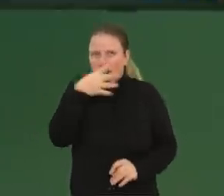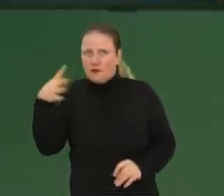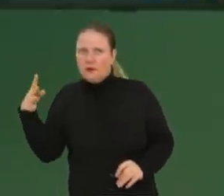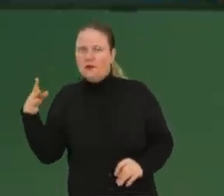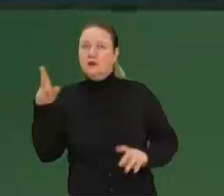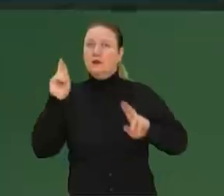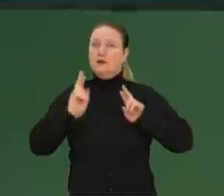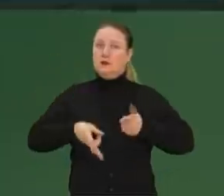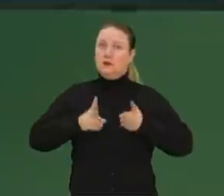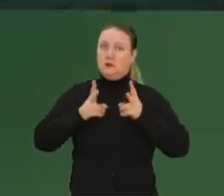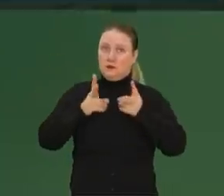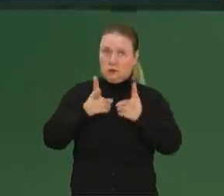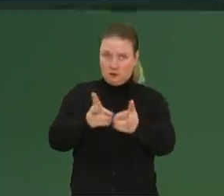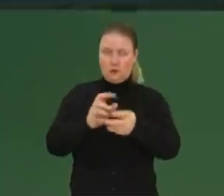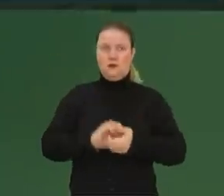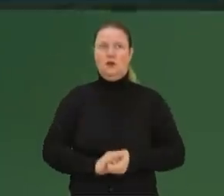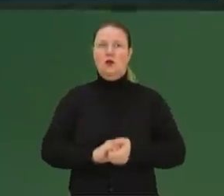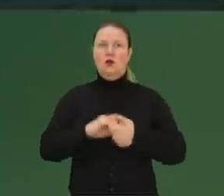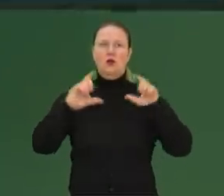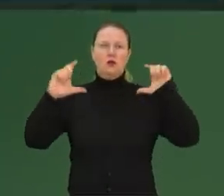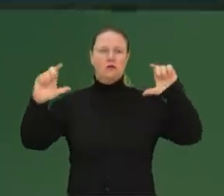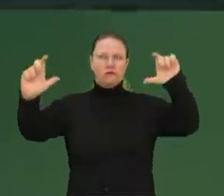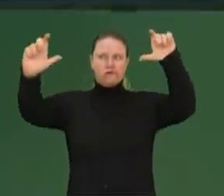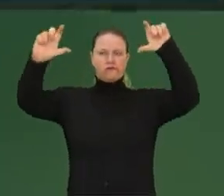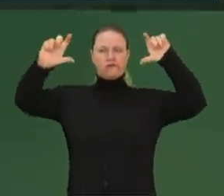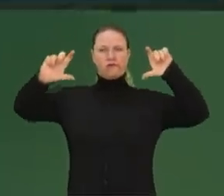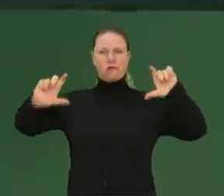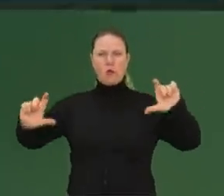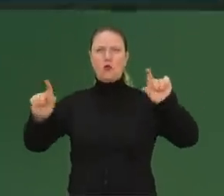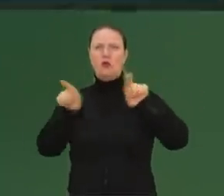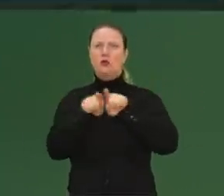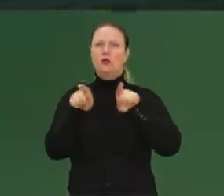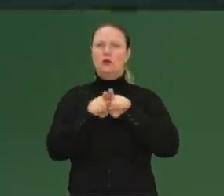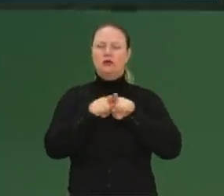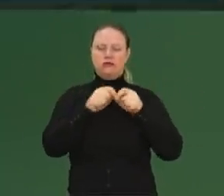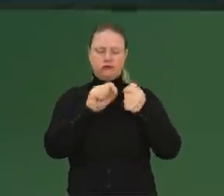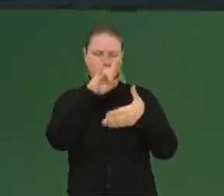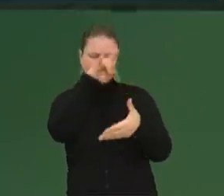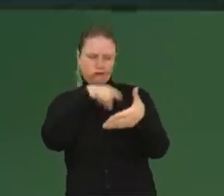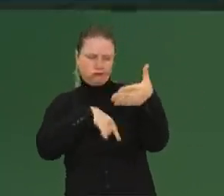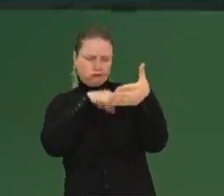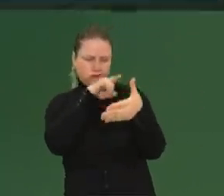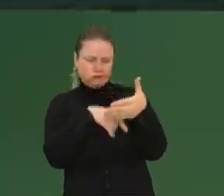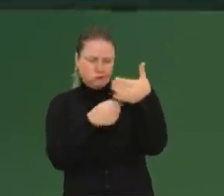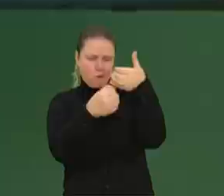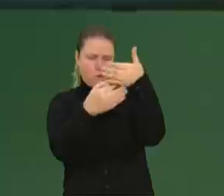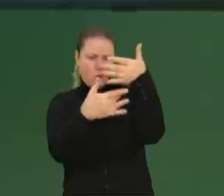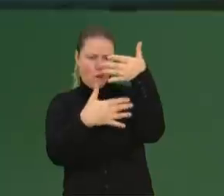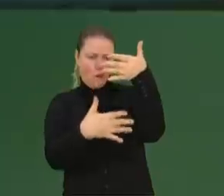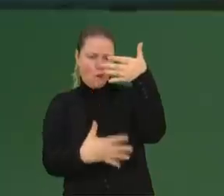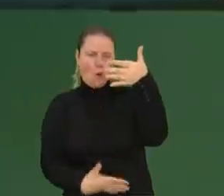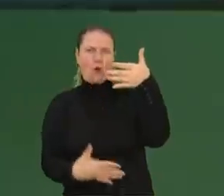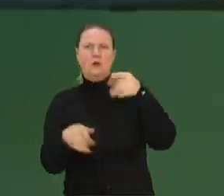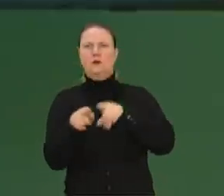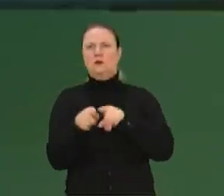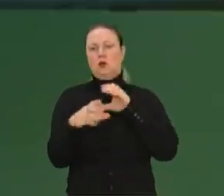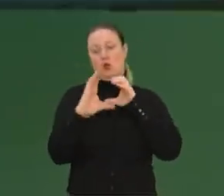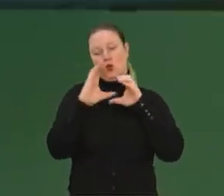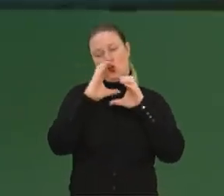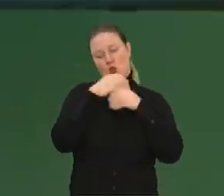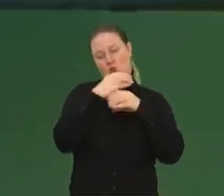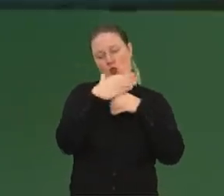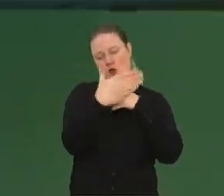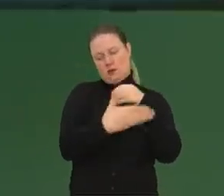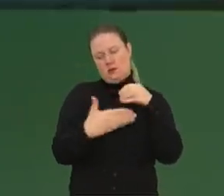sempre no exame, tá? Eu tirei só um pedacinho aqui pra gente dar uma olhada. Nos exames de sangue, nos hemogramas, consta lá